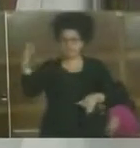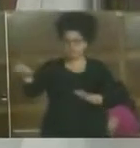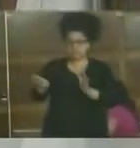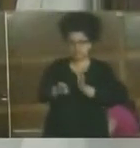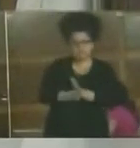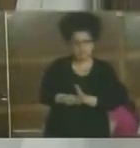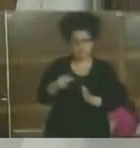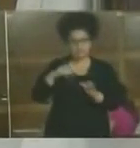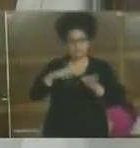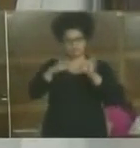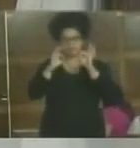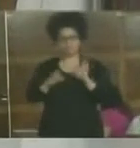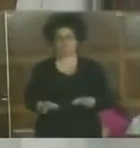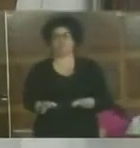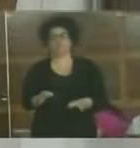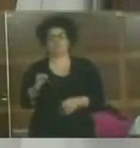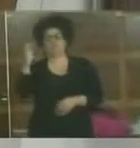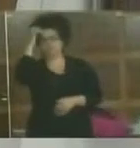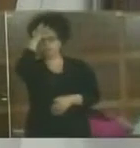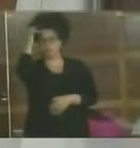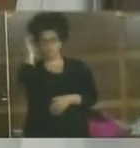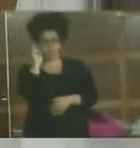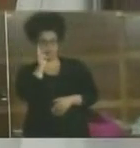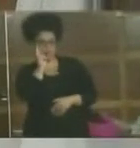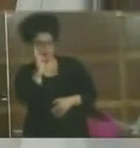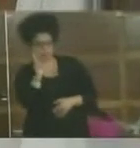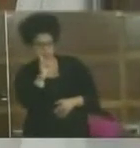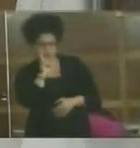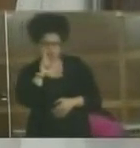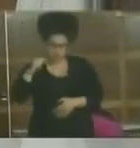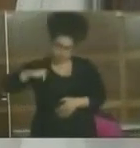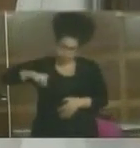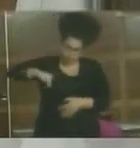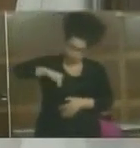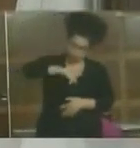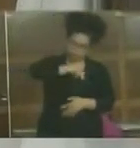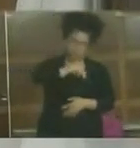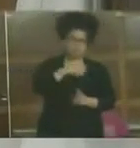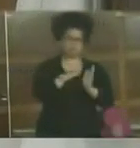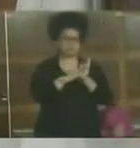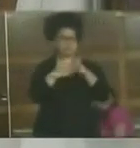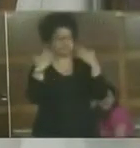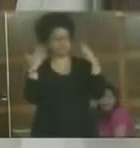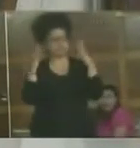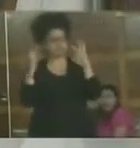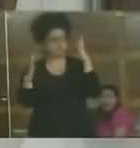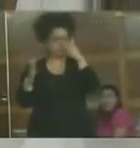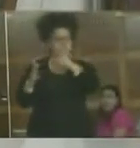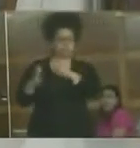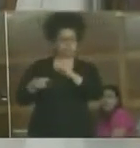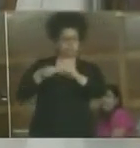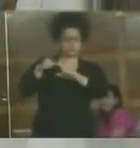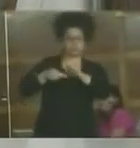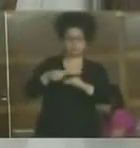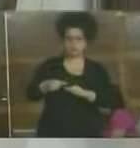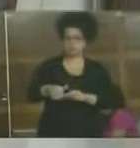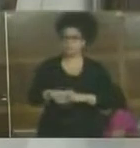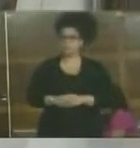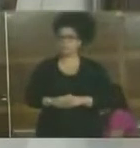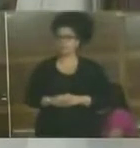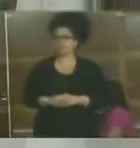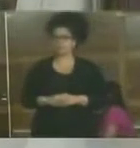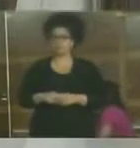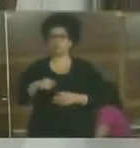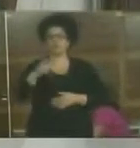ter certeza que as pessoas que estão ali no dia a dia, que passam por ali, estão elogiando. Deixar, ontem foi o dia